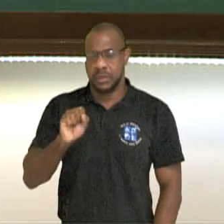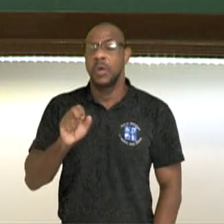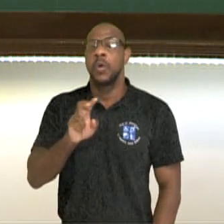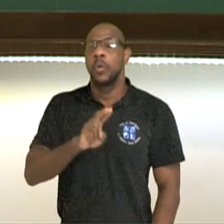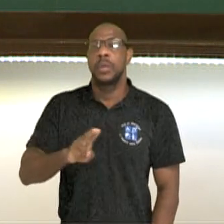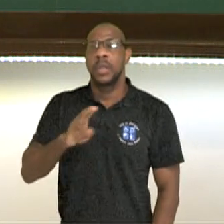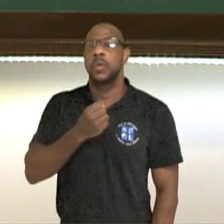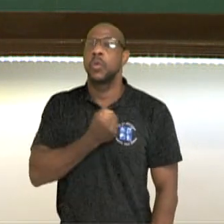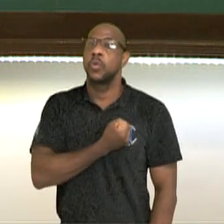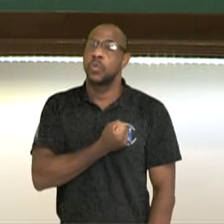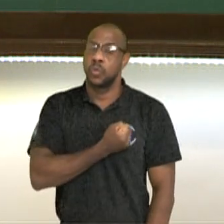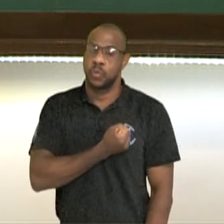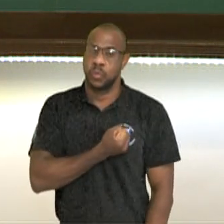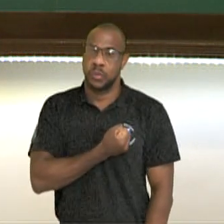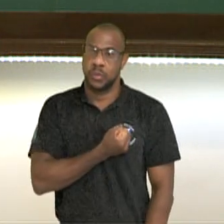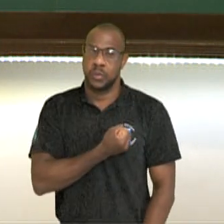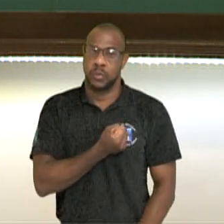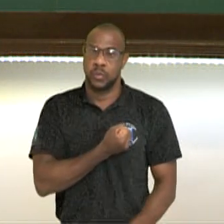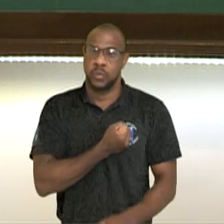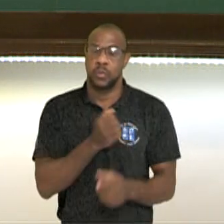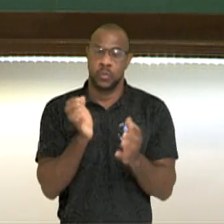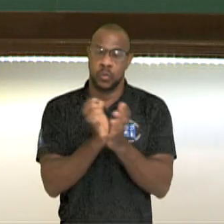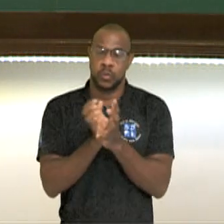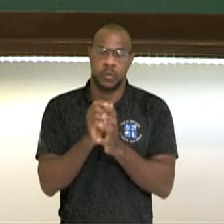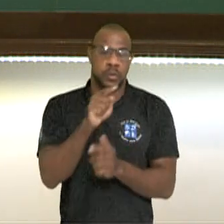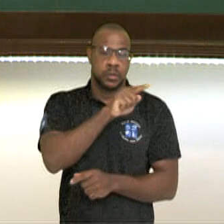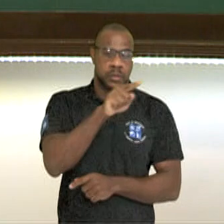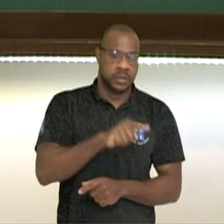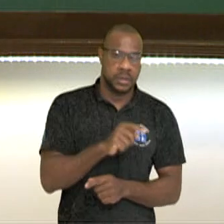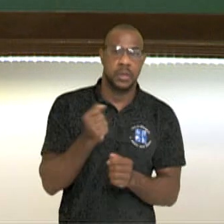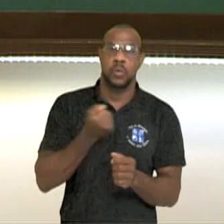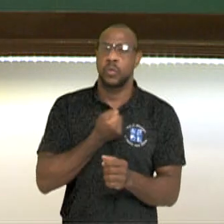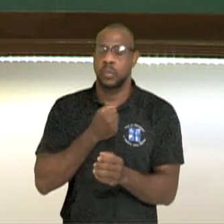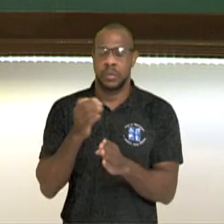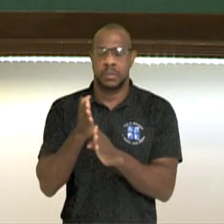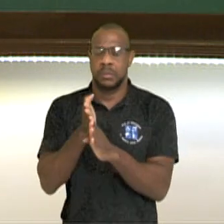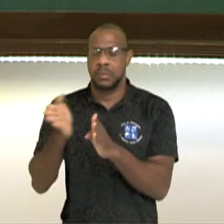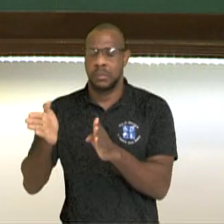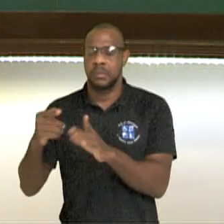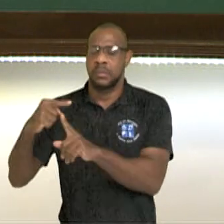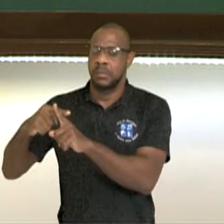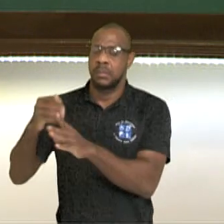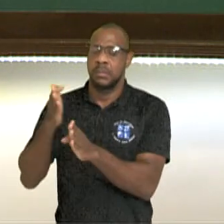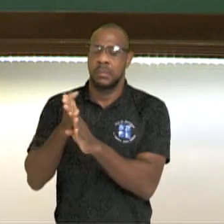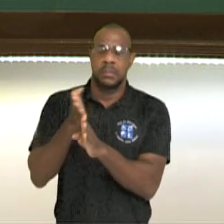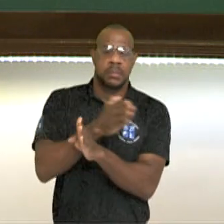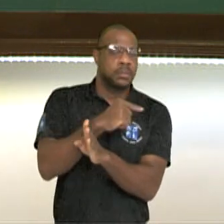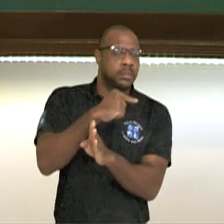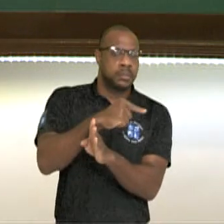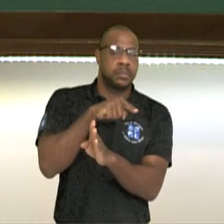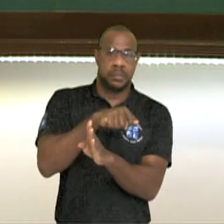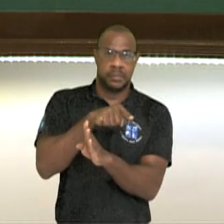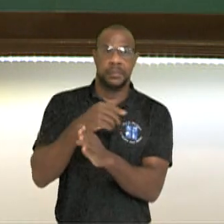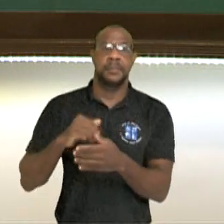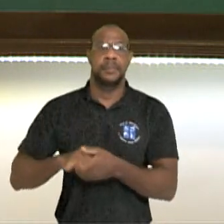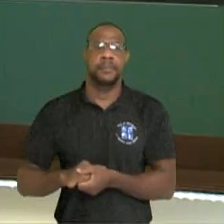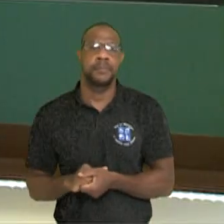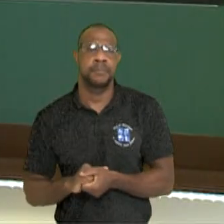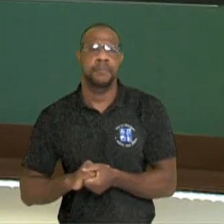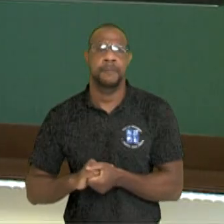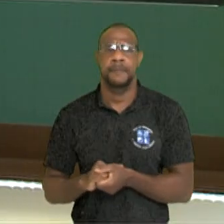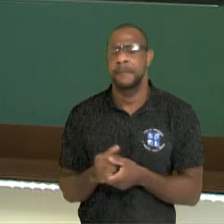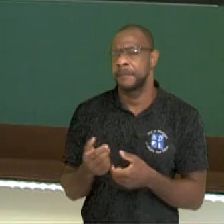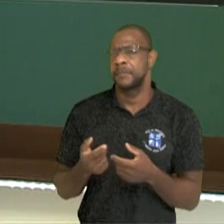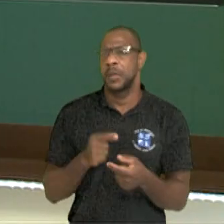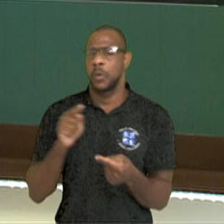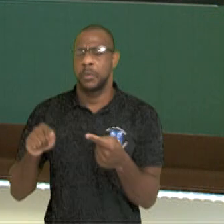inteiros, isso mesmo, utilizando os números positivos e os números negativos. Bom, vamos